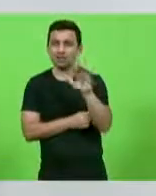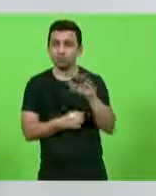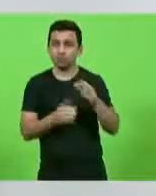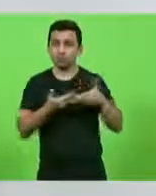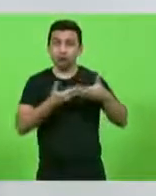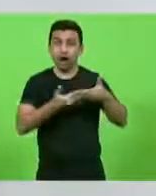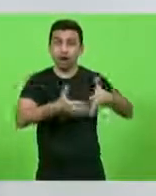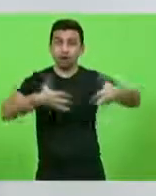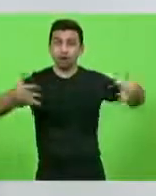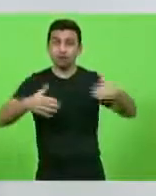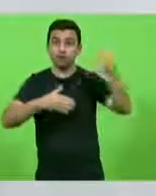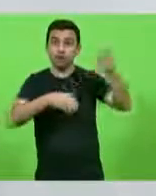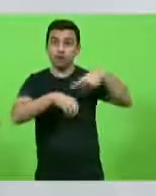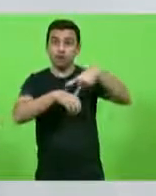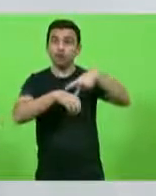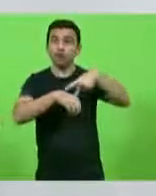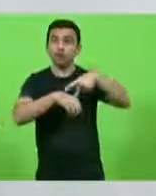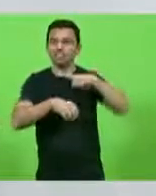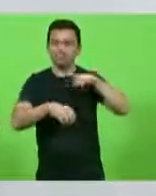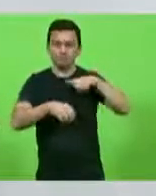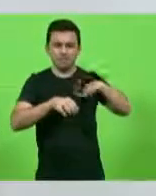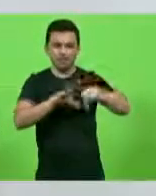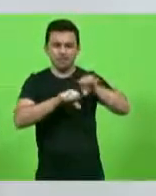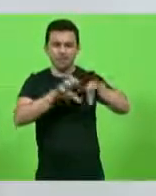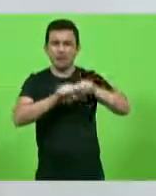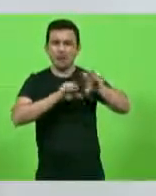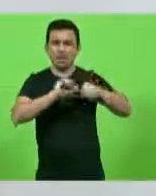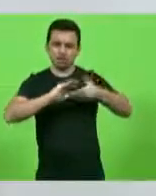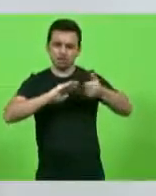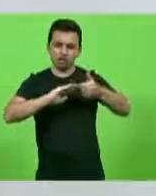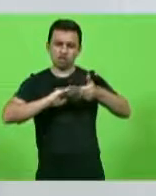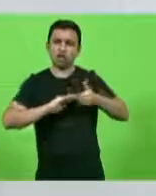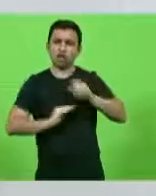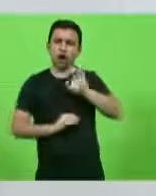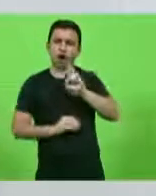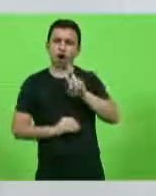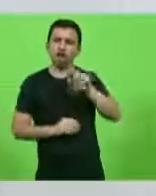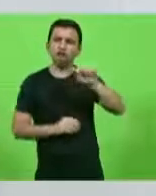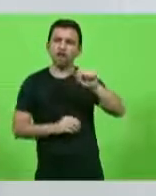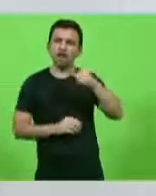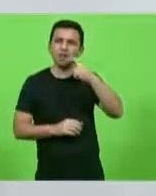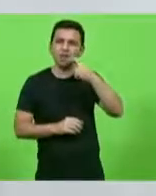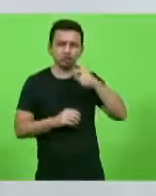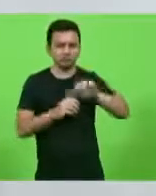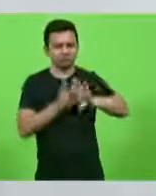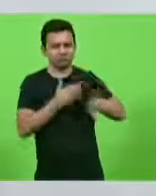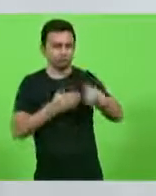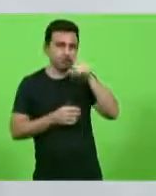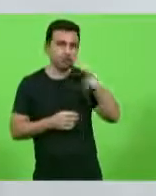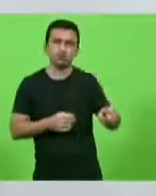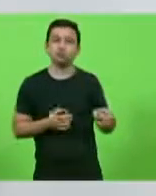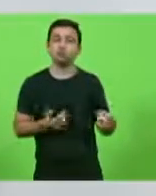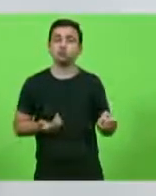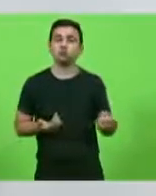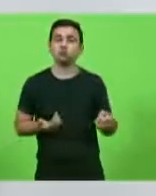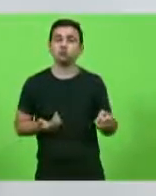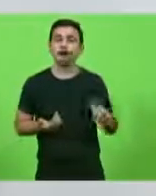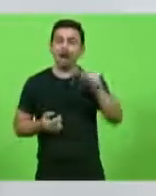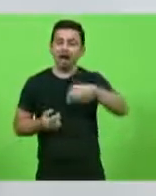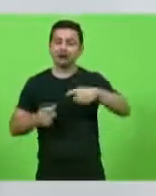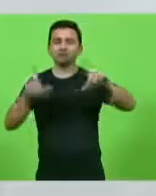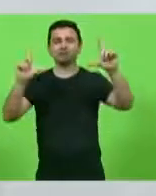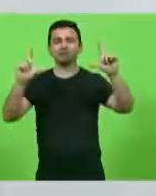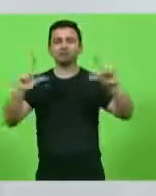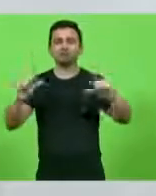barcos industrial pescam, tiram apenas ova, jogam a tainha ao mar e essa cultura que temos aqui da tainha vai morrendo, da pesca da